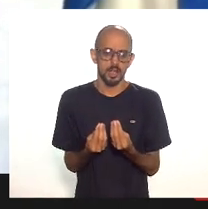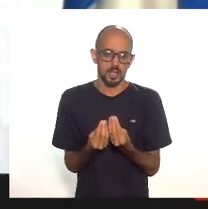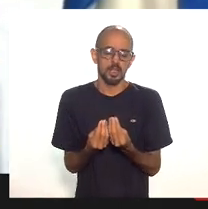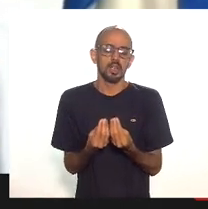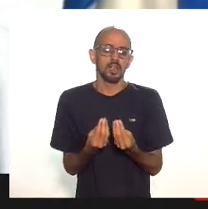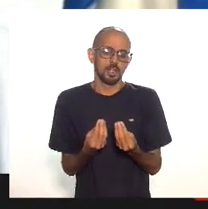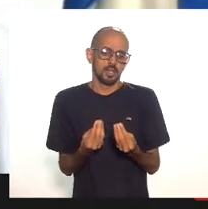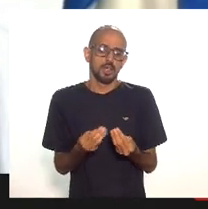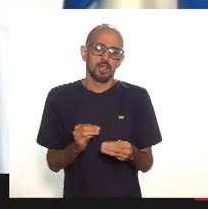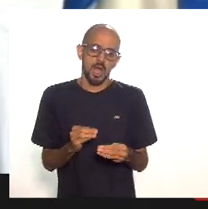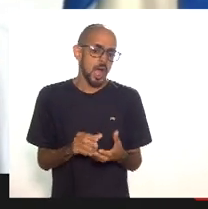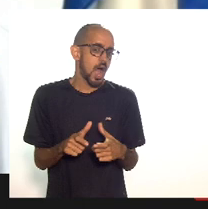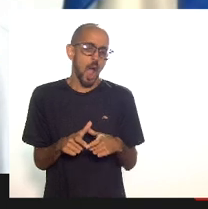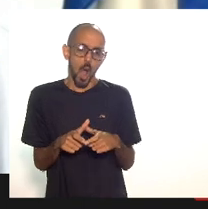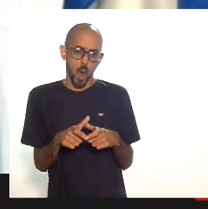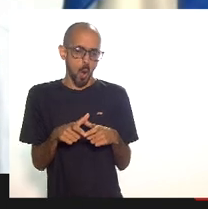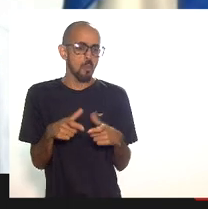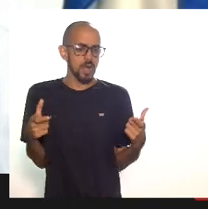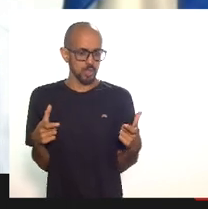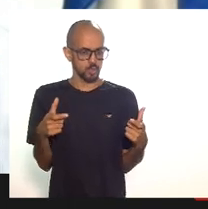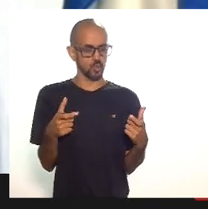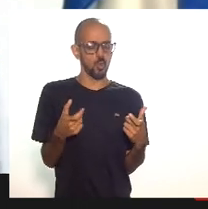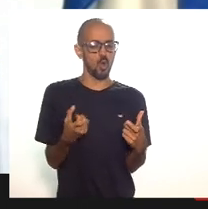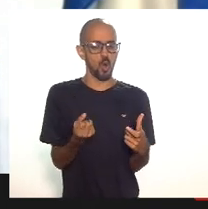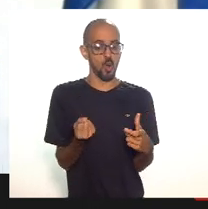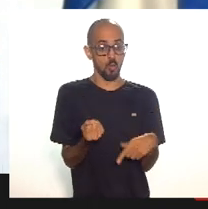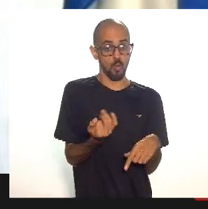profissionais dentro das unidades hospitalares,